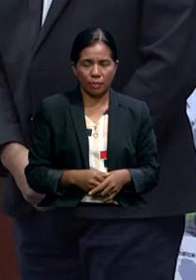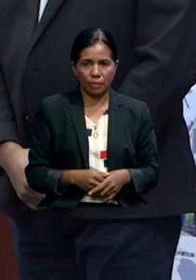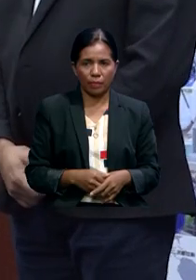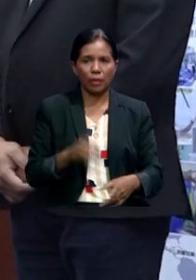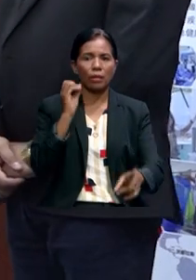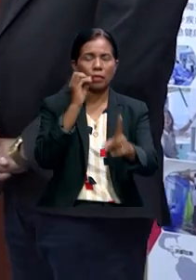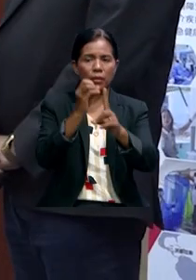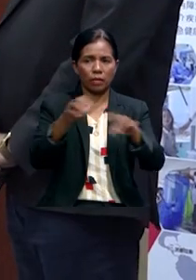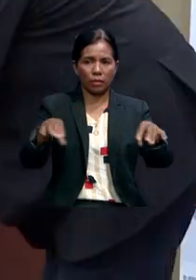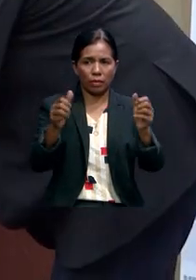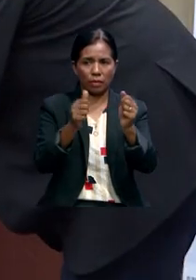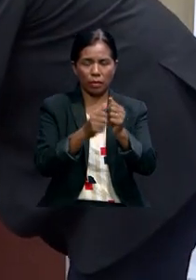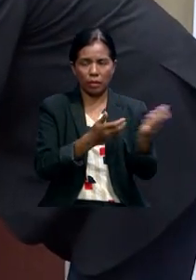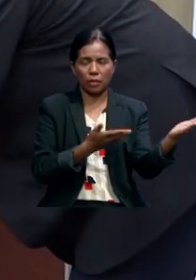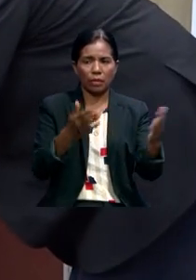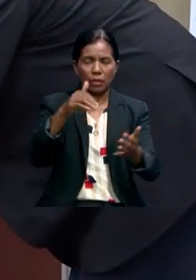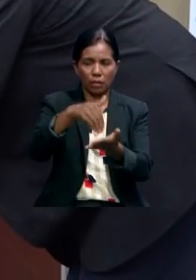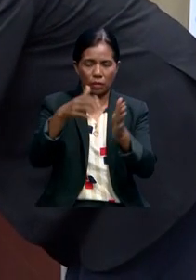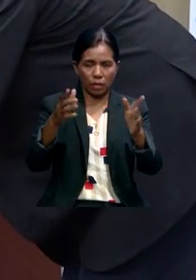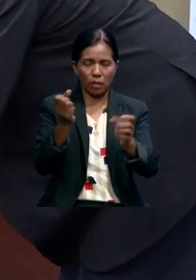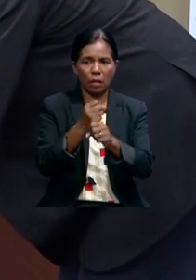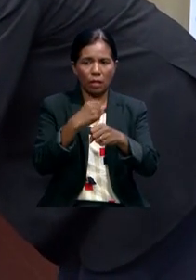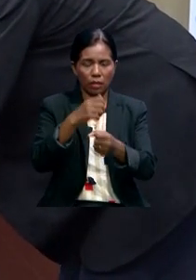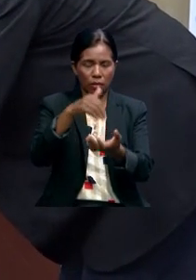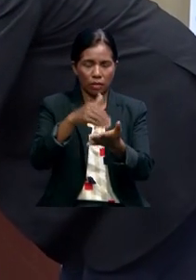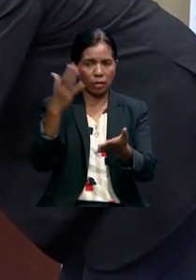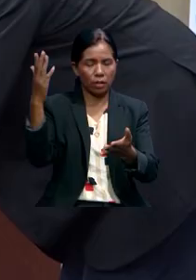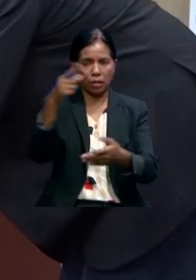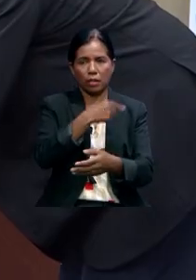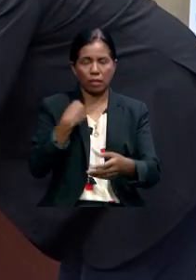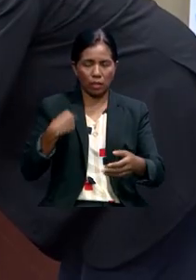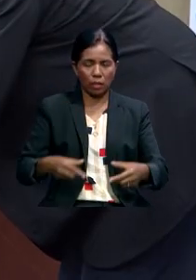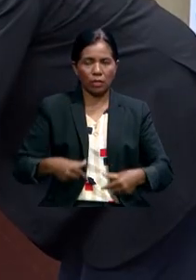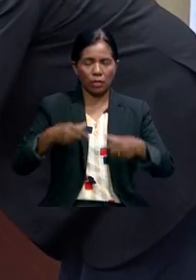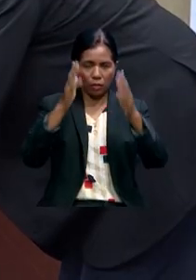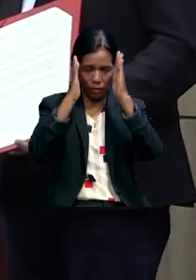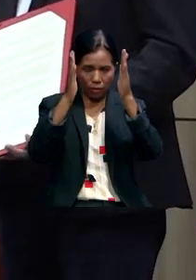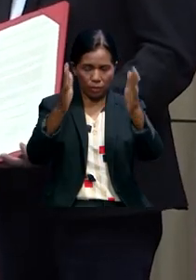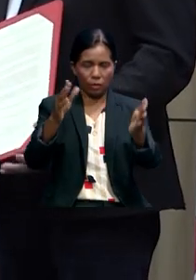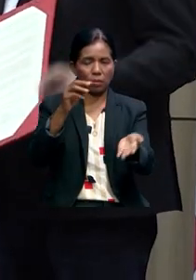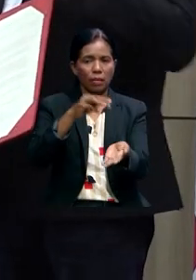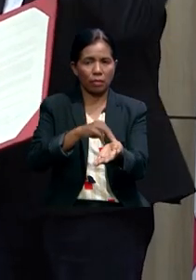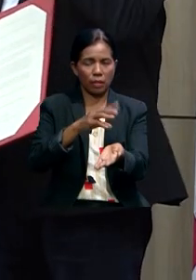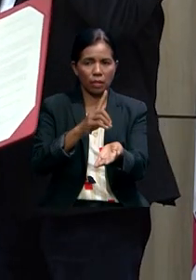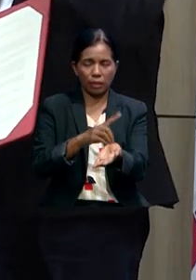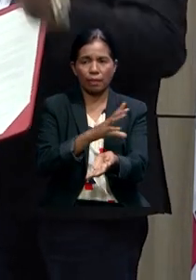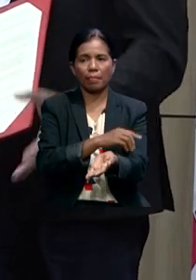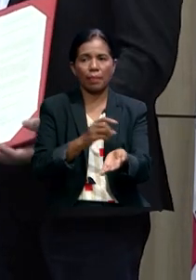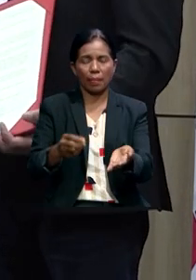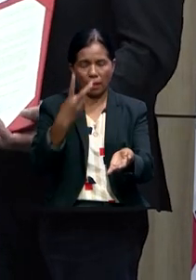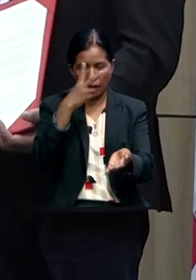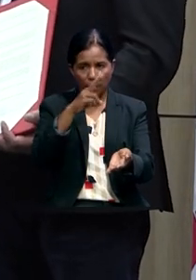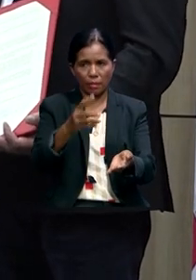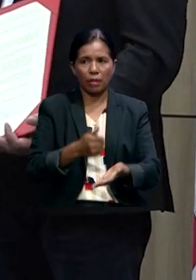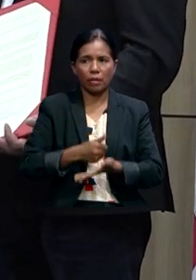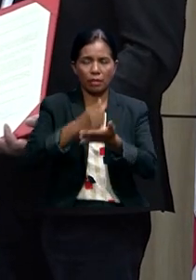Objetivo si cooperação ne atoro ku estudante sira bahalau estudo comparativo ia sina nebe fokuliu ba area medicina. Alen de liu si intercambio ne mos bele